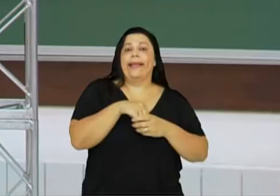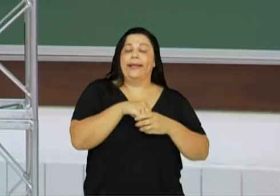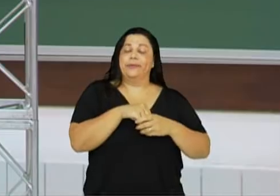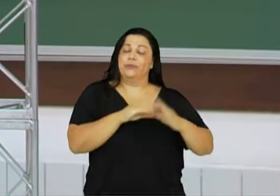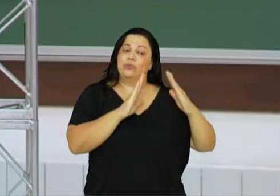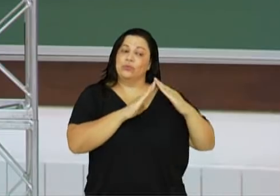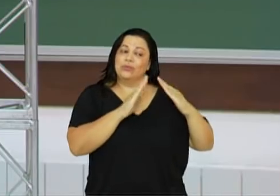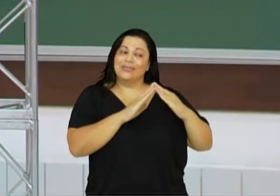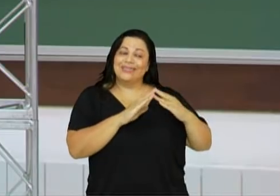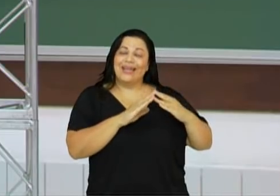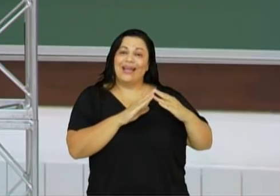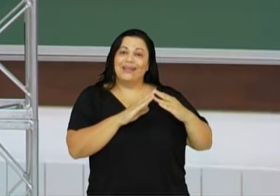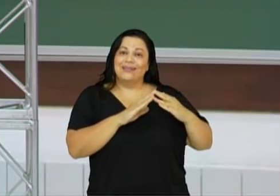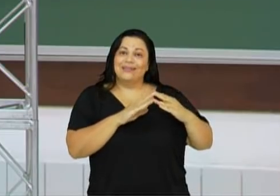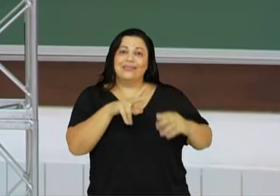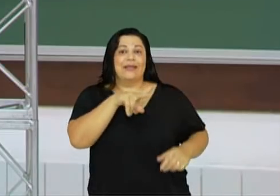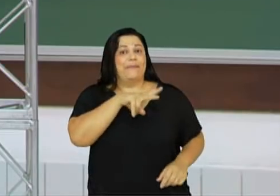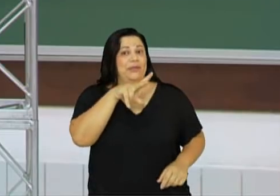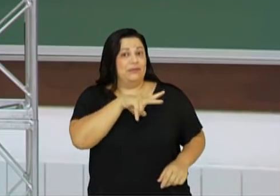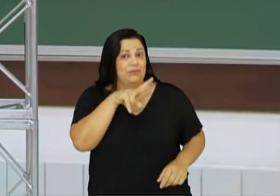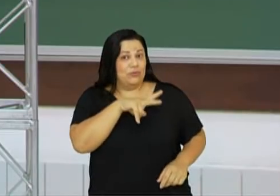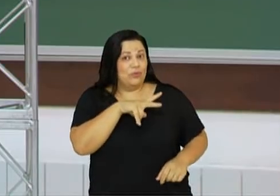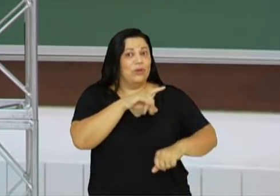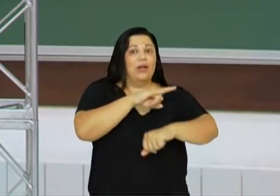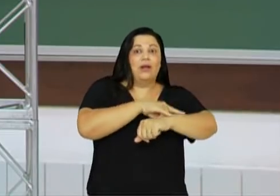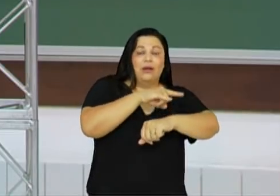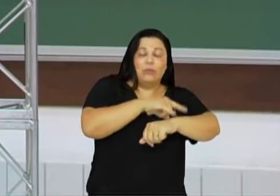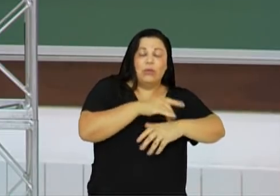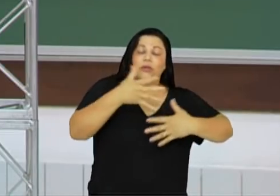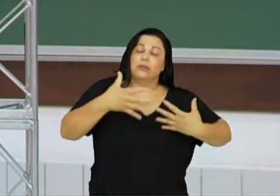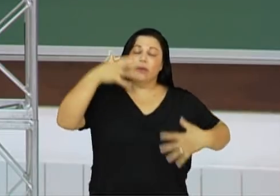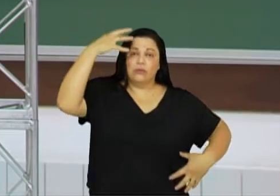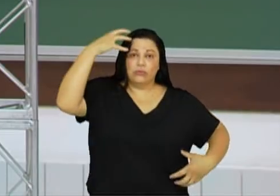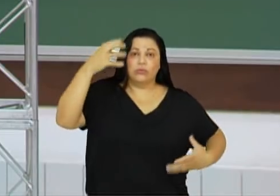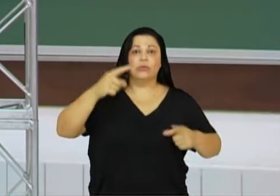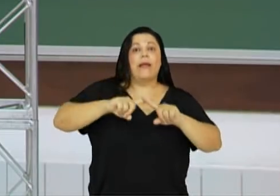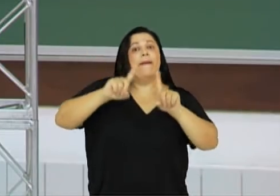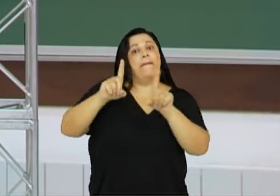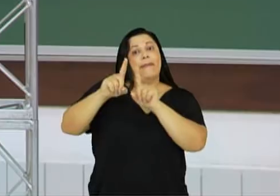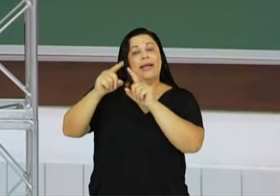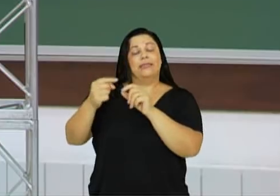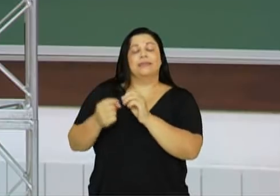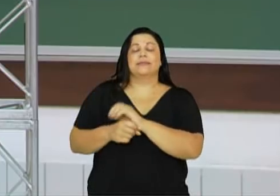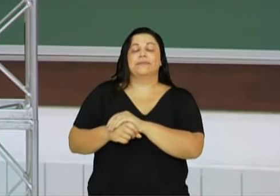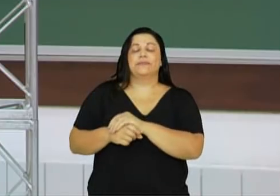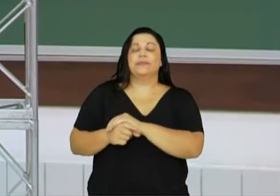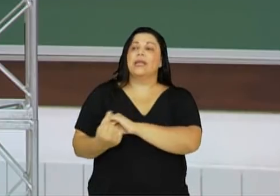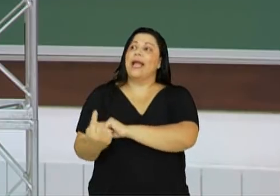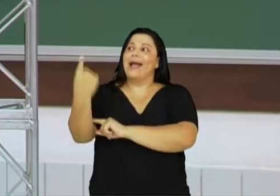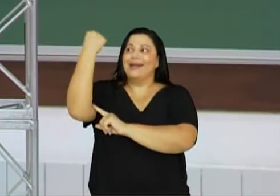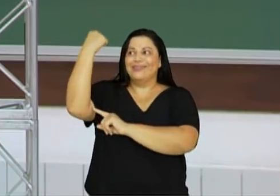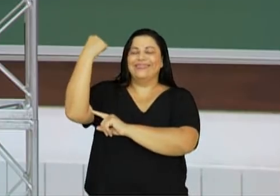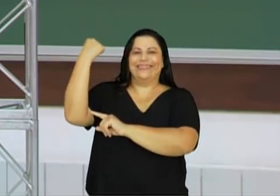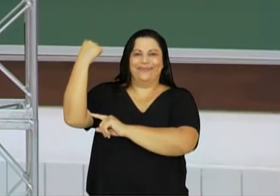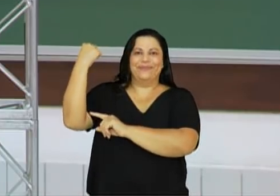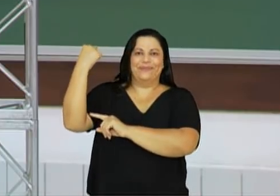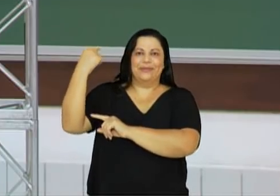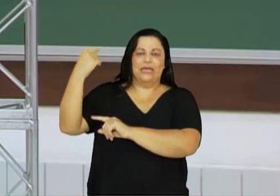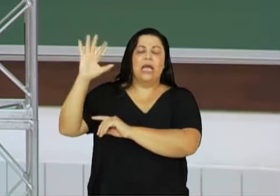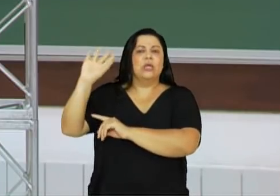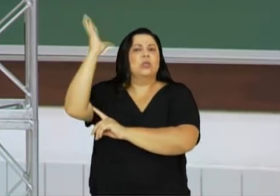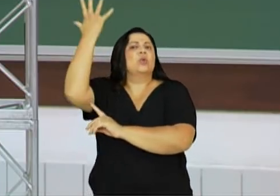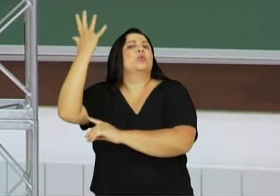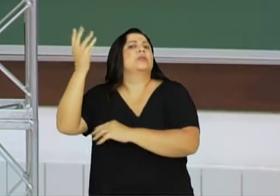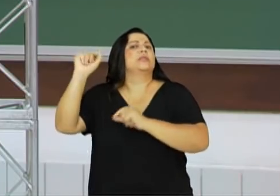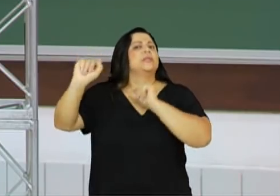das nossas casas, né? A gente vai lá e toma o nosso banho. Na época do Império Romano, esse banho ele acontecia de forma